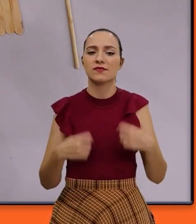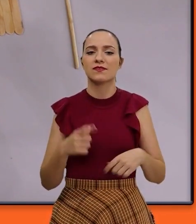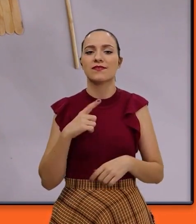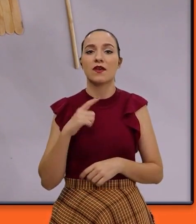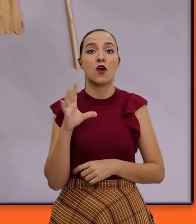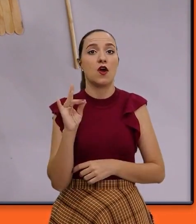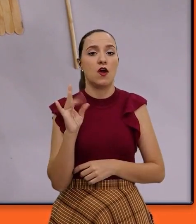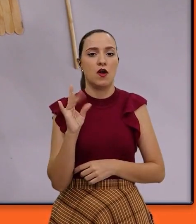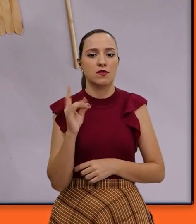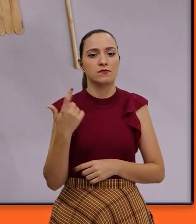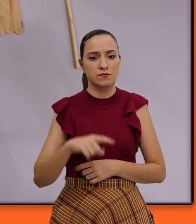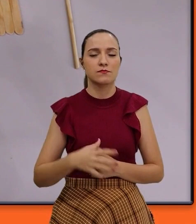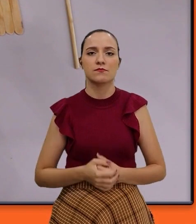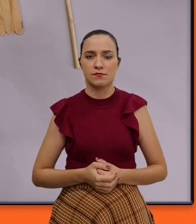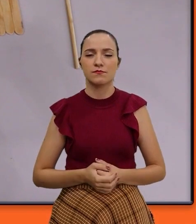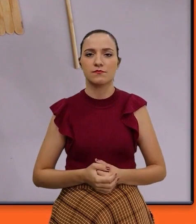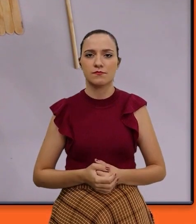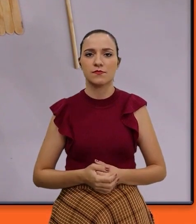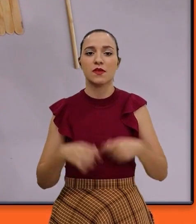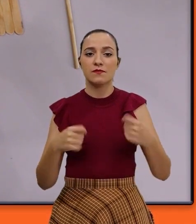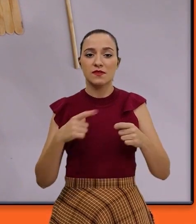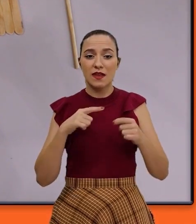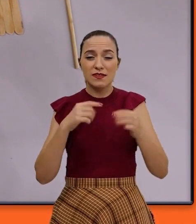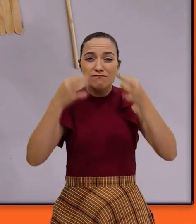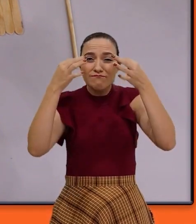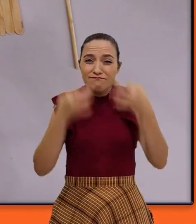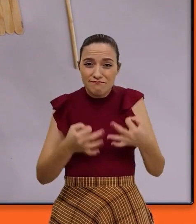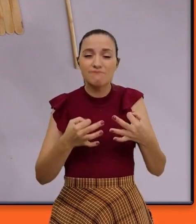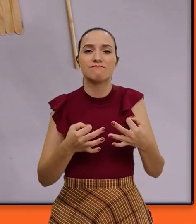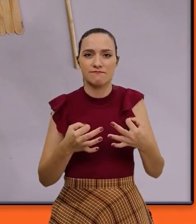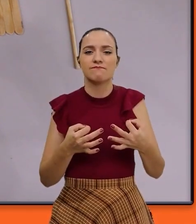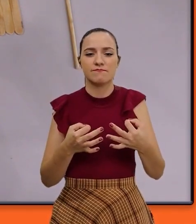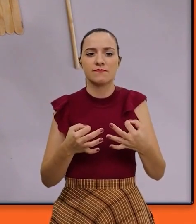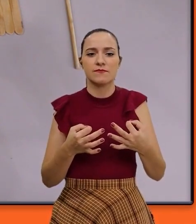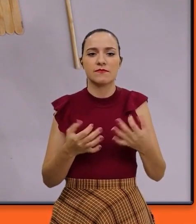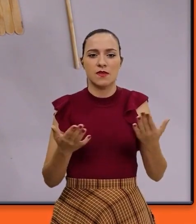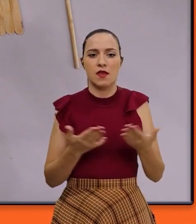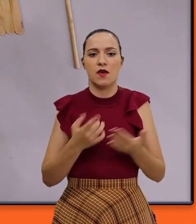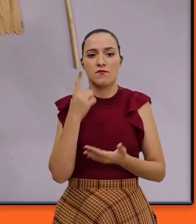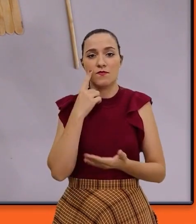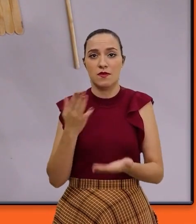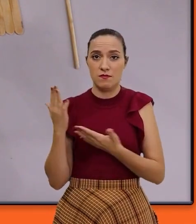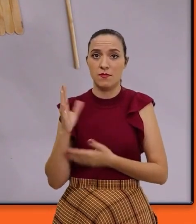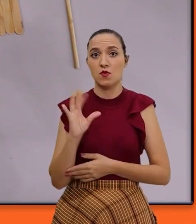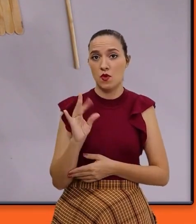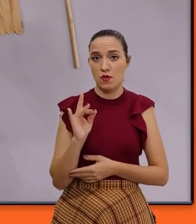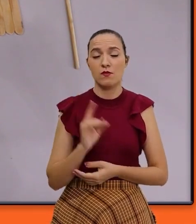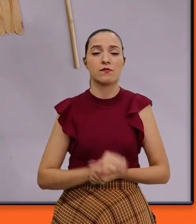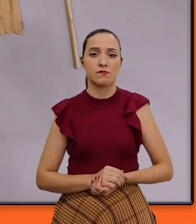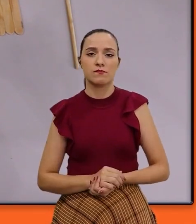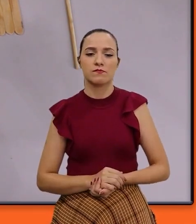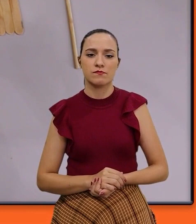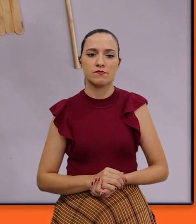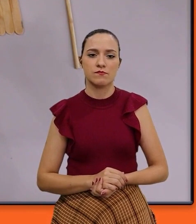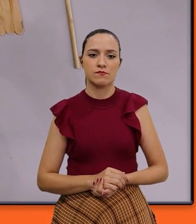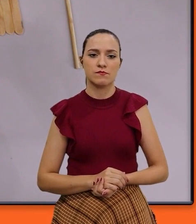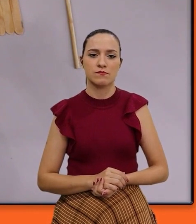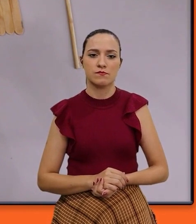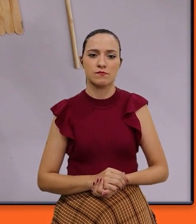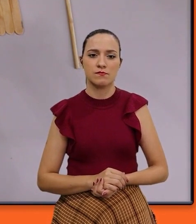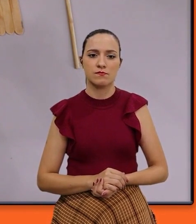esses dois eixos. Tente deixar o mais reto possível. E aqui nós vamos fazer a fixação do palitinho no eixo.